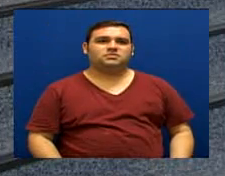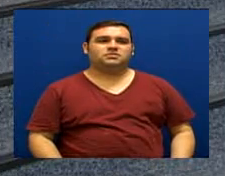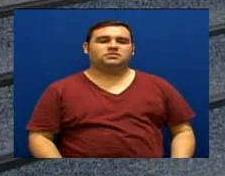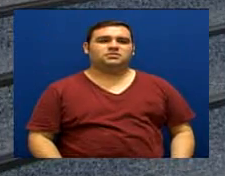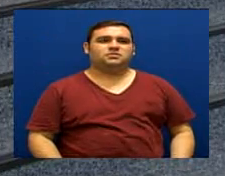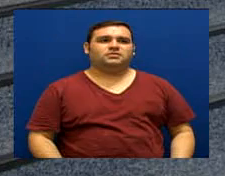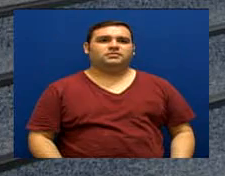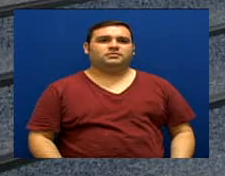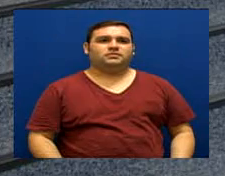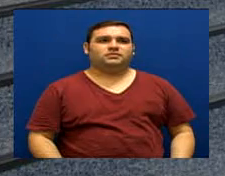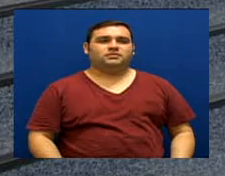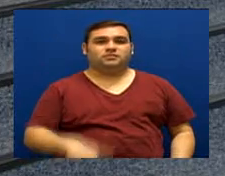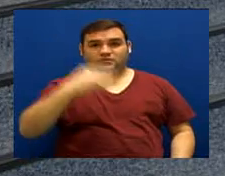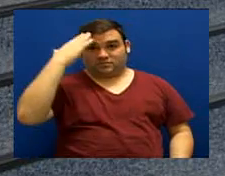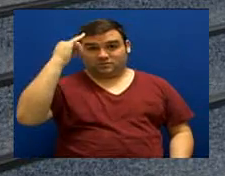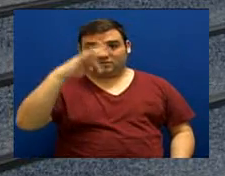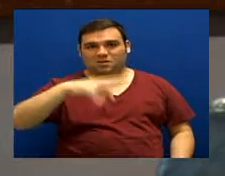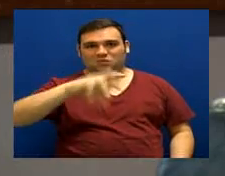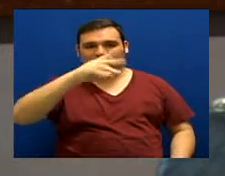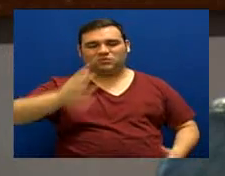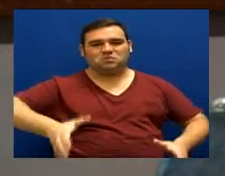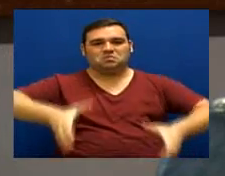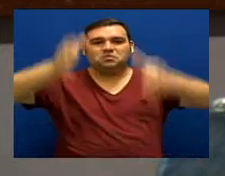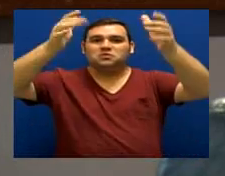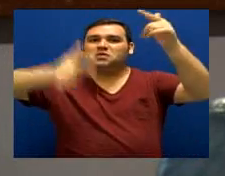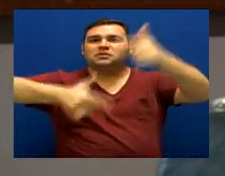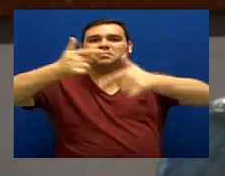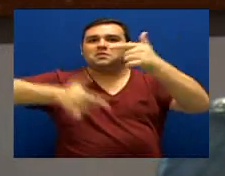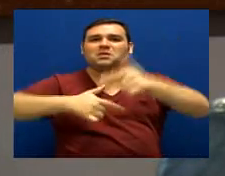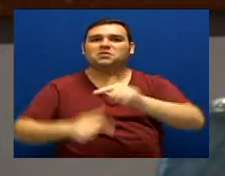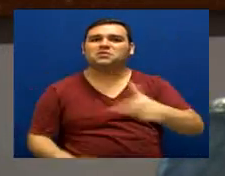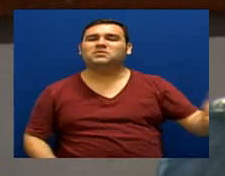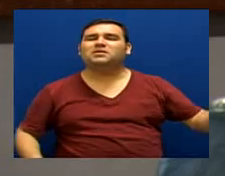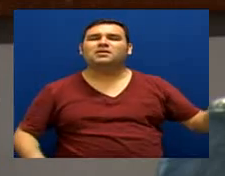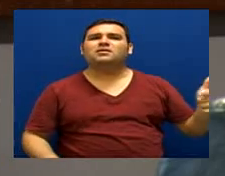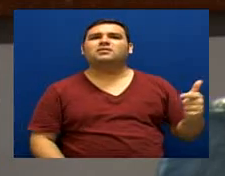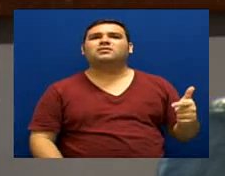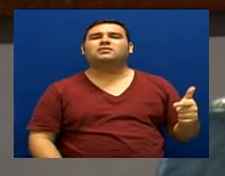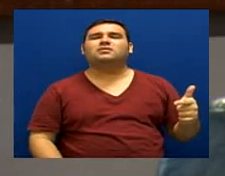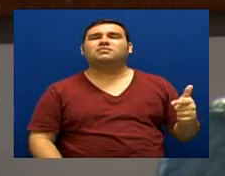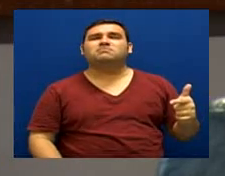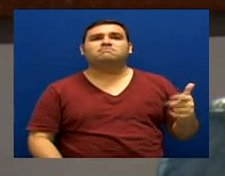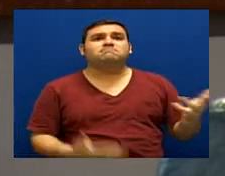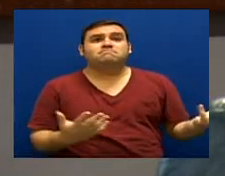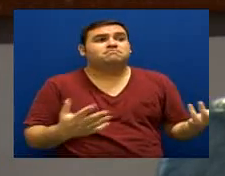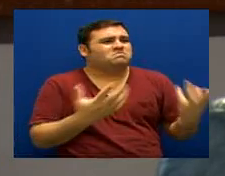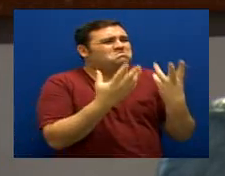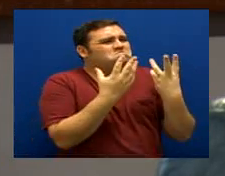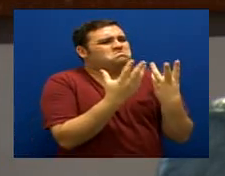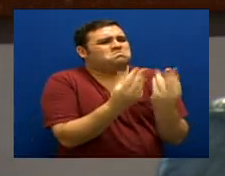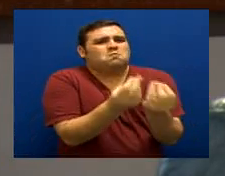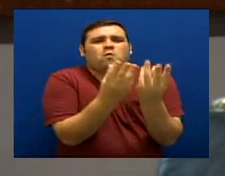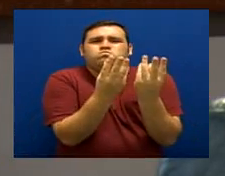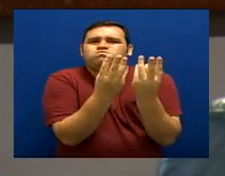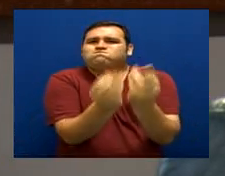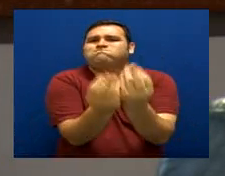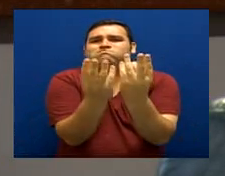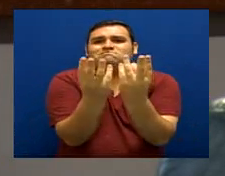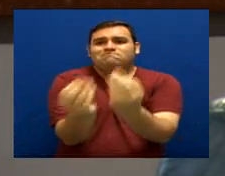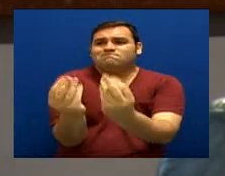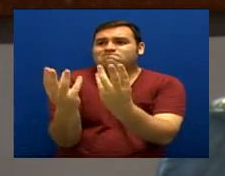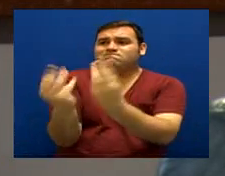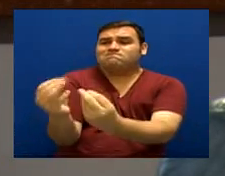sob tudo sabe tudo e hoje não tem funcionamento da estrutura sair inúmeras inúmeras